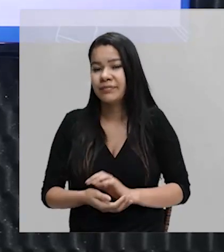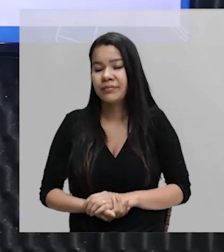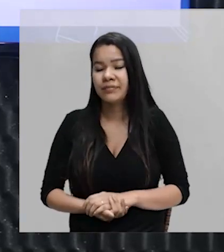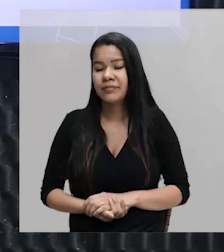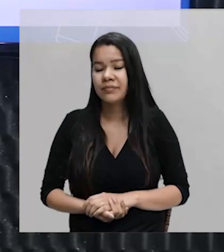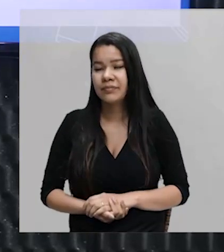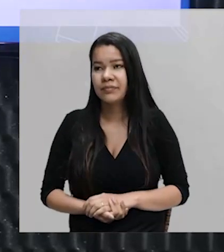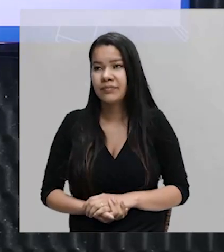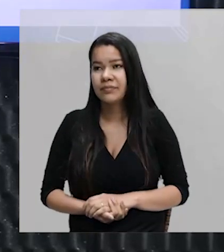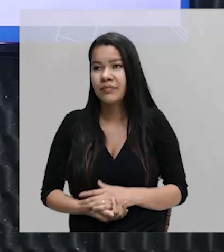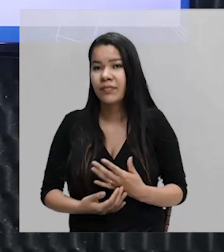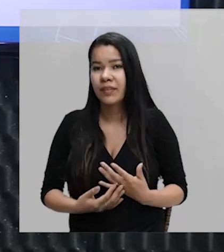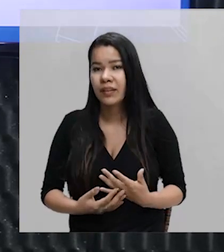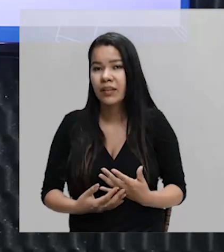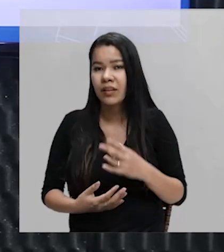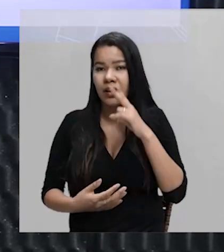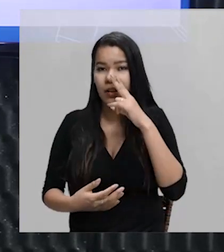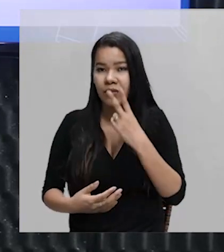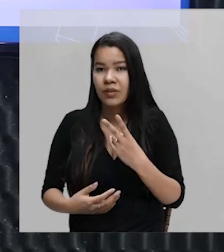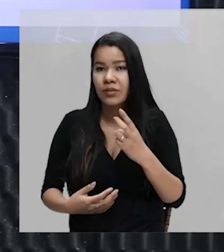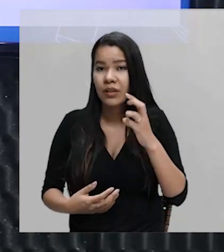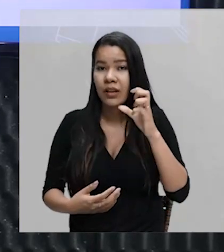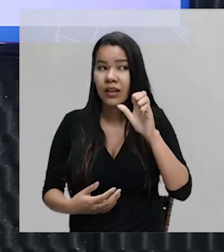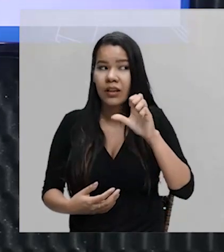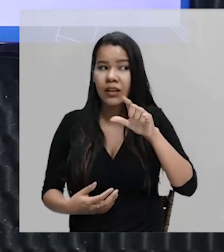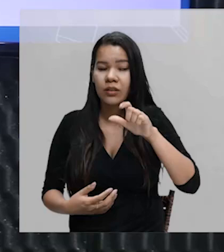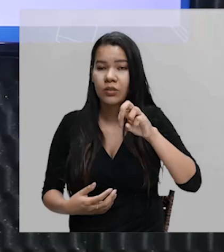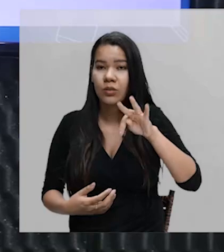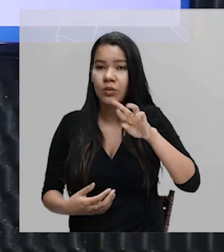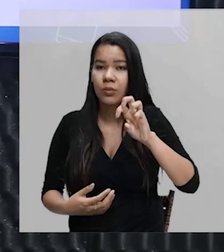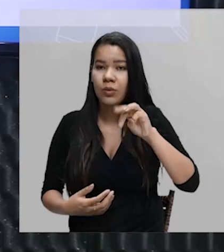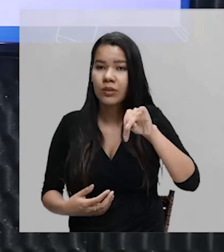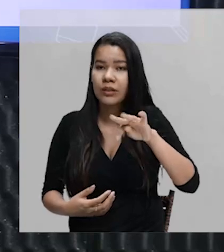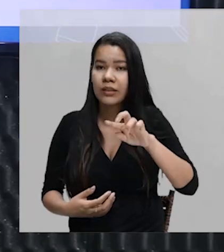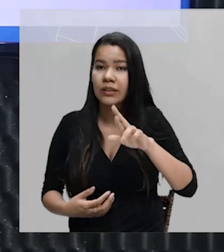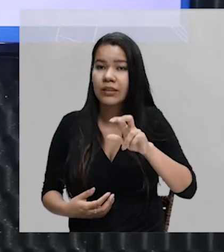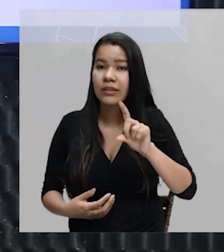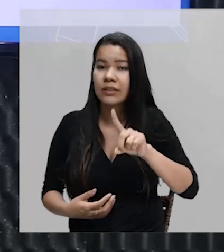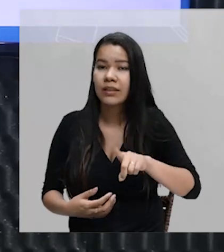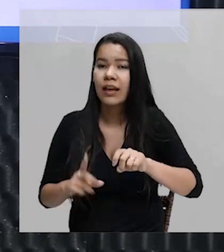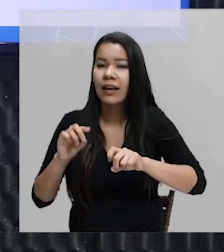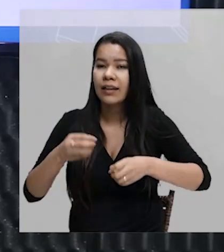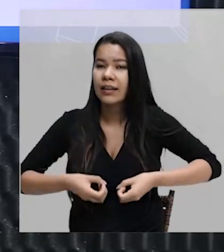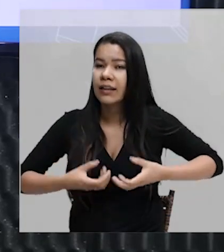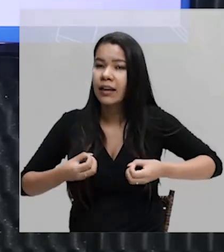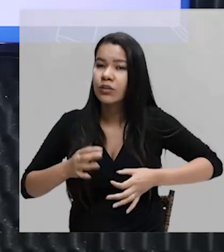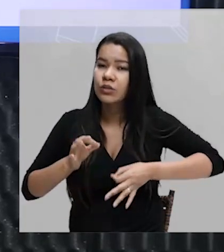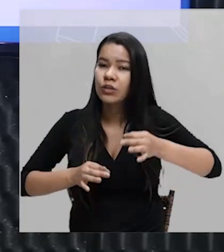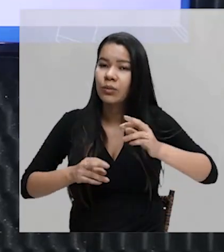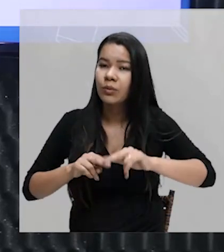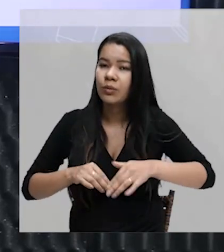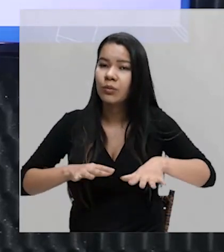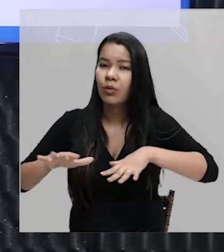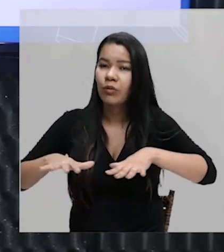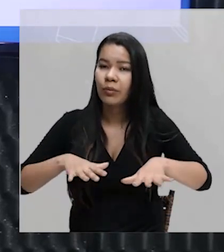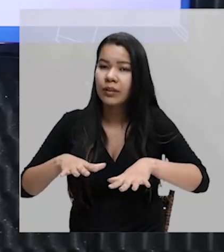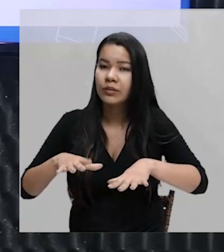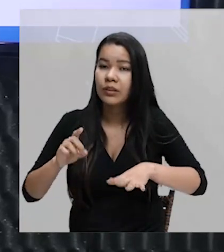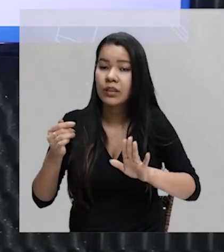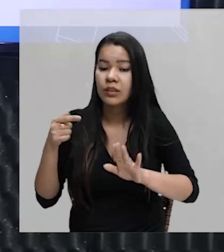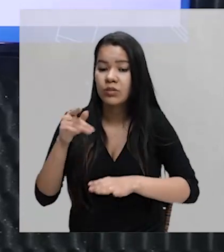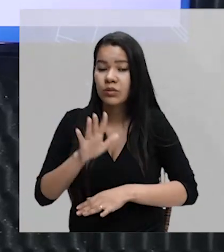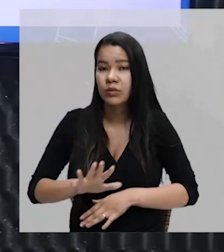certo? Então, a força eletromotriz, certo? Ela é gerada justamente por causa do movimento de um condutor, isso dentro de um